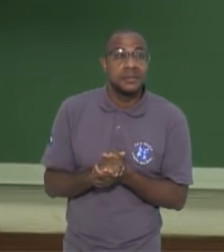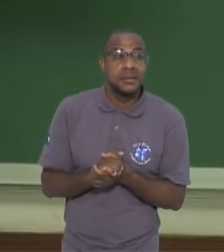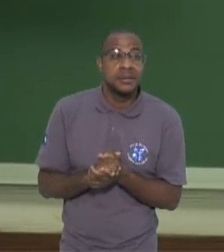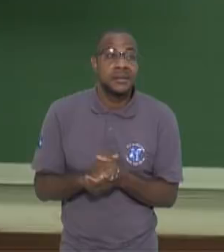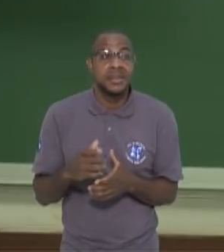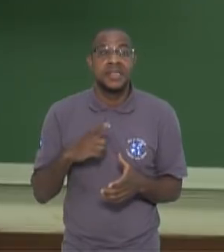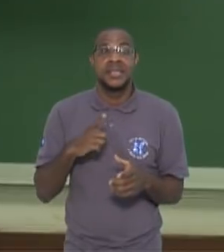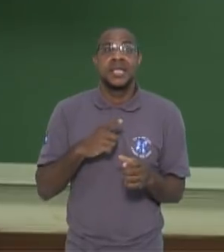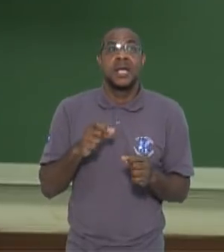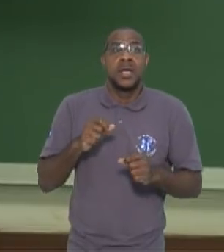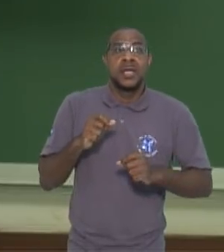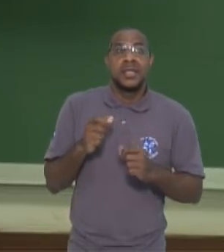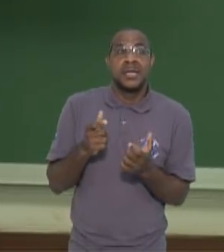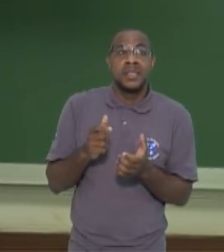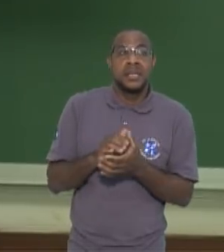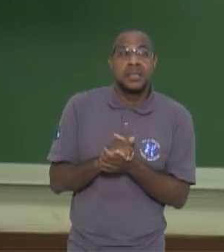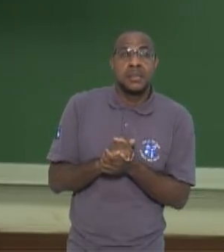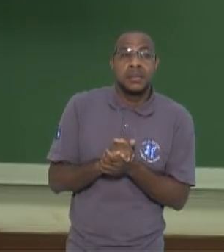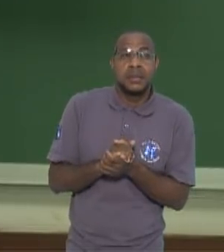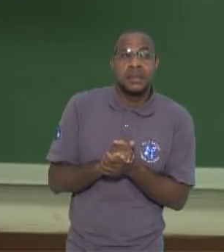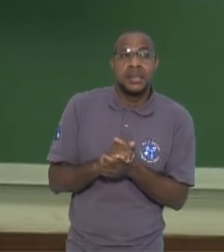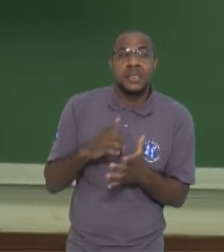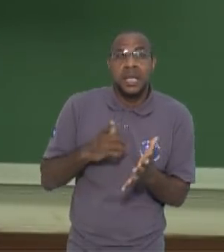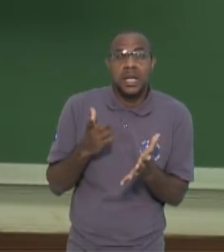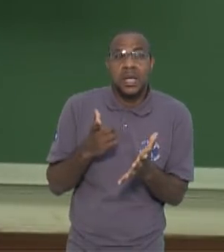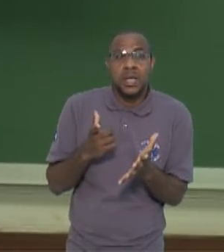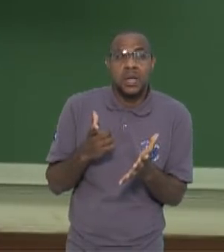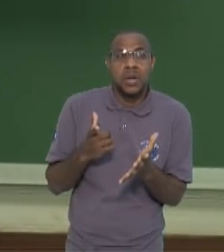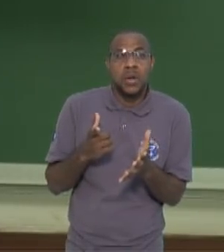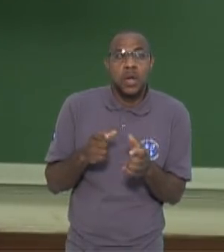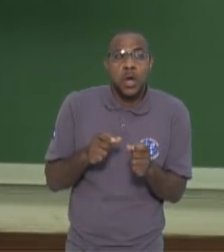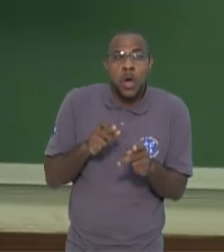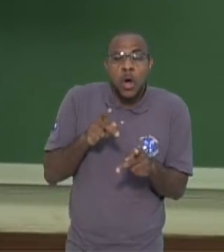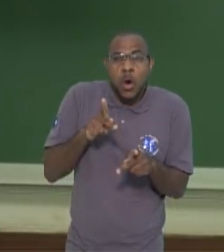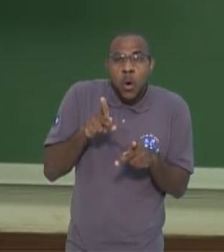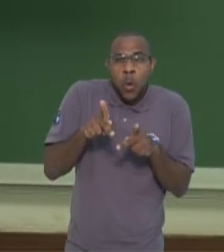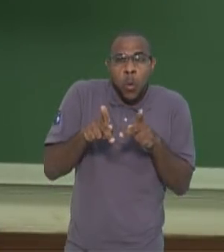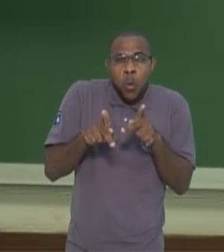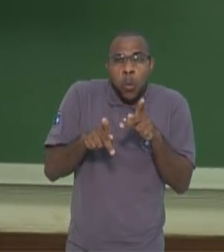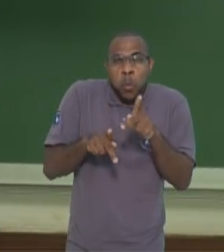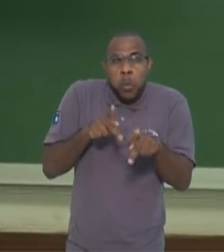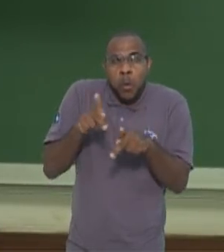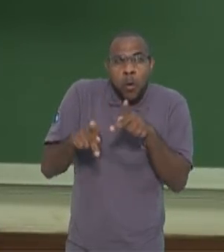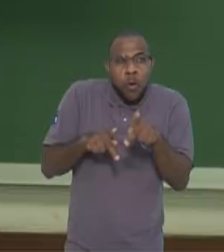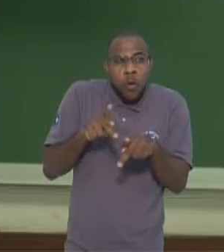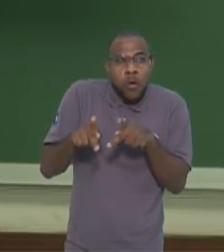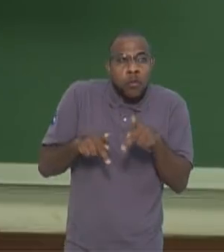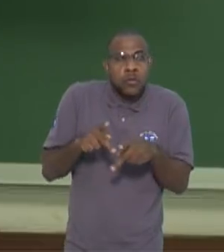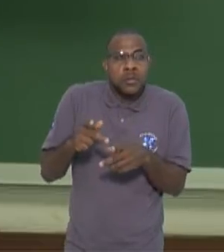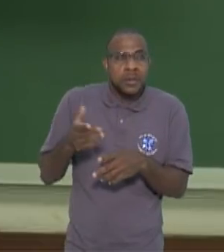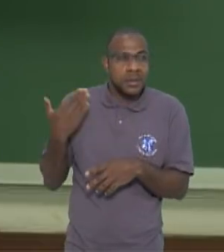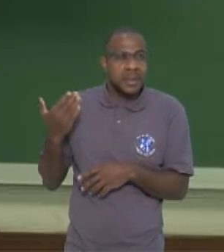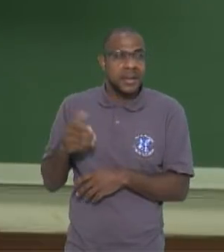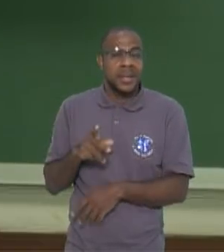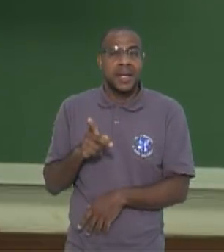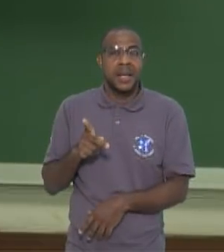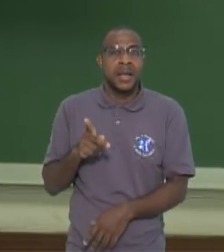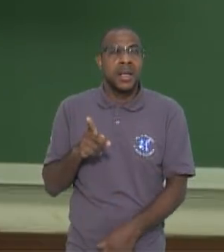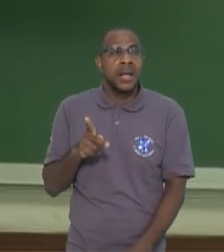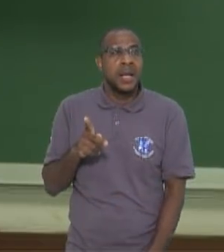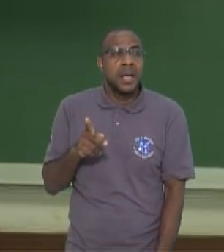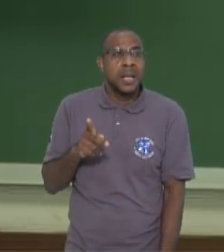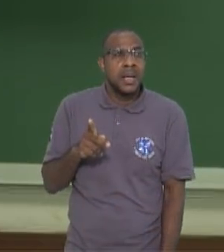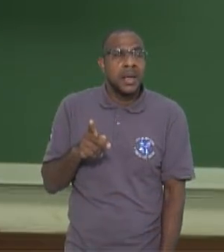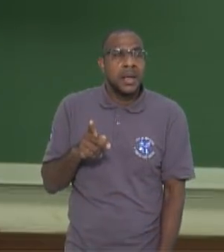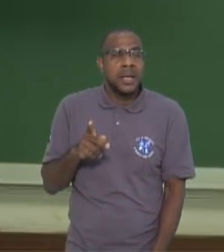objetos mágicos, será que é algo exclusivo dos povos primitivos? E primitivos entre aspas, porque essa palavra geralmente a gente vê como